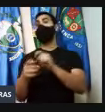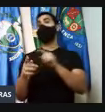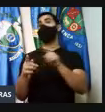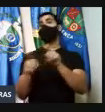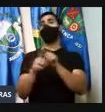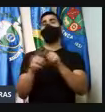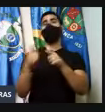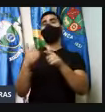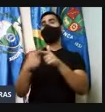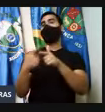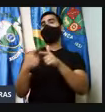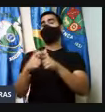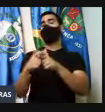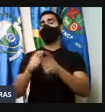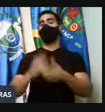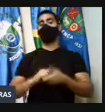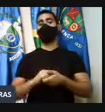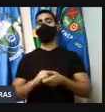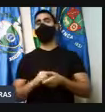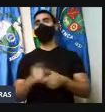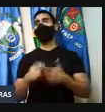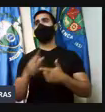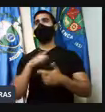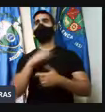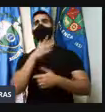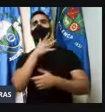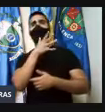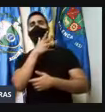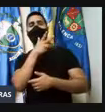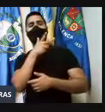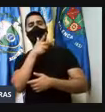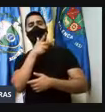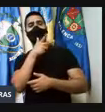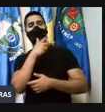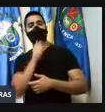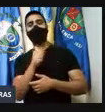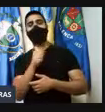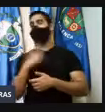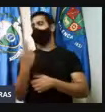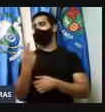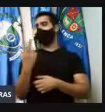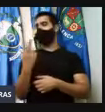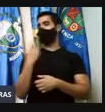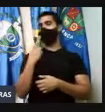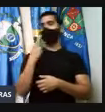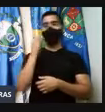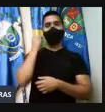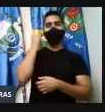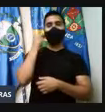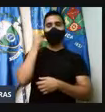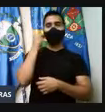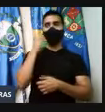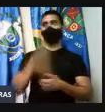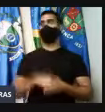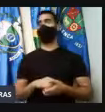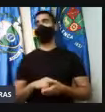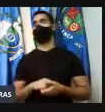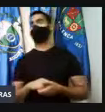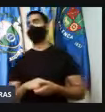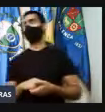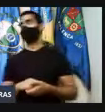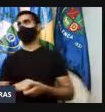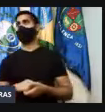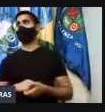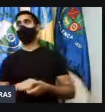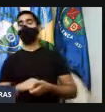conta da demora de trazer o resultado dos exames. Então, muito está